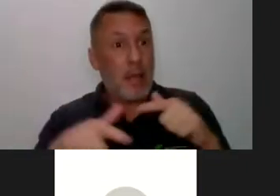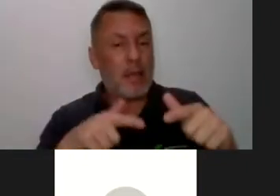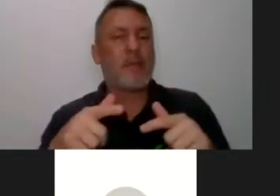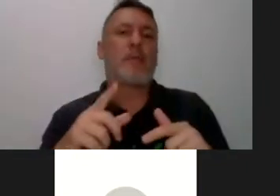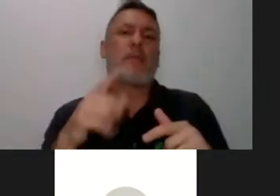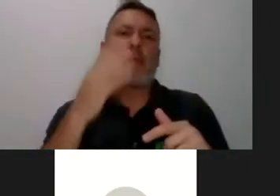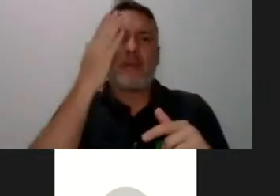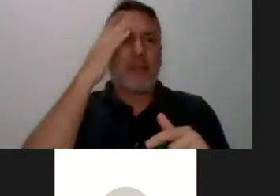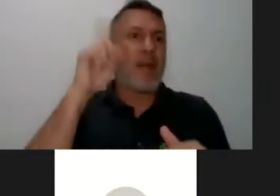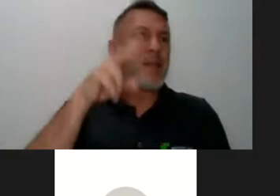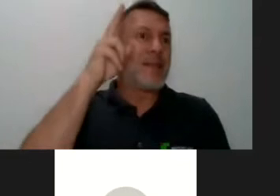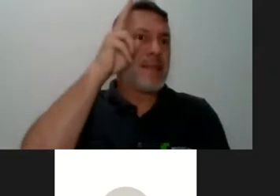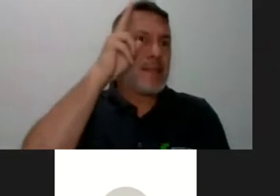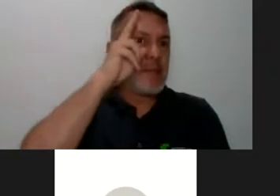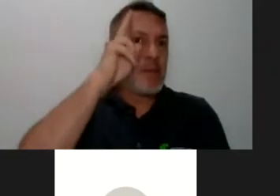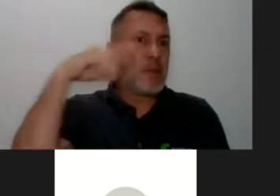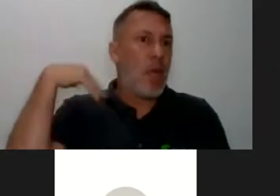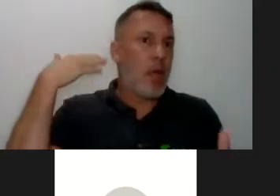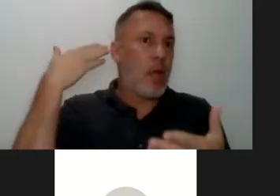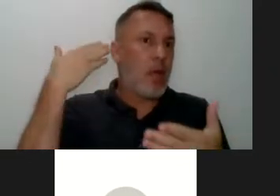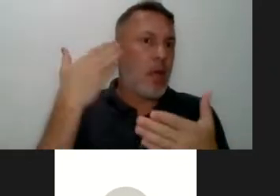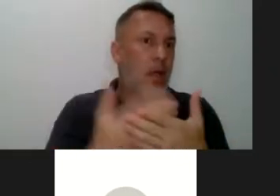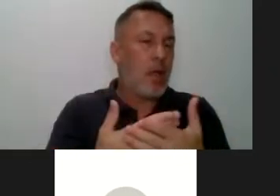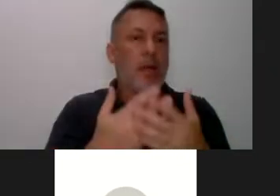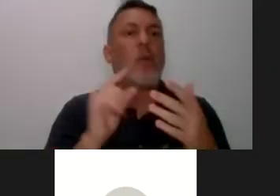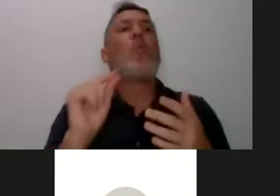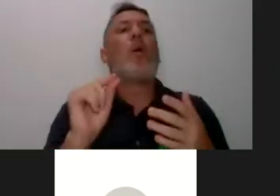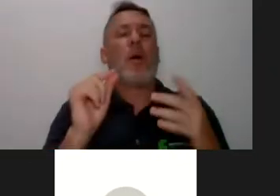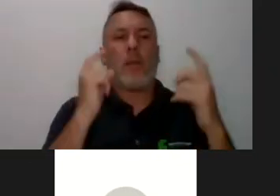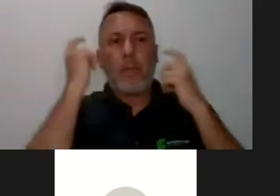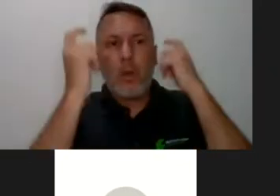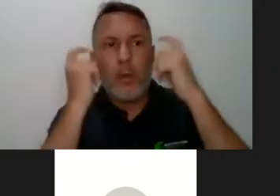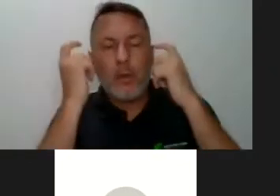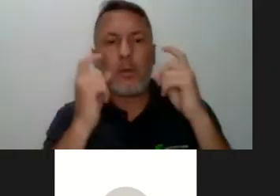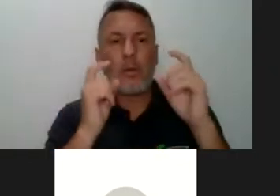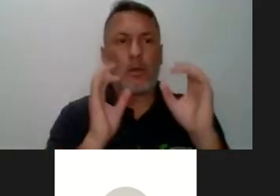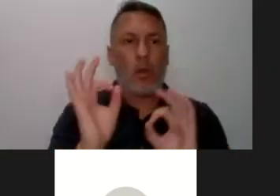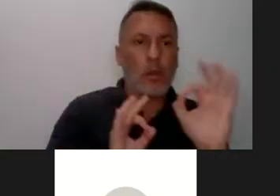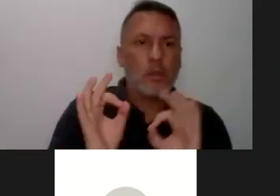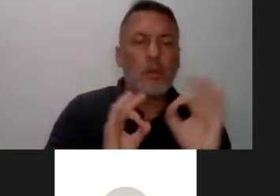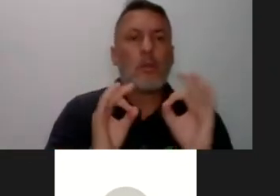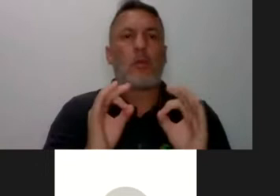desde segunda-feira nessa atividade, na preocupação da organização e tudo. A gente sabe que é